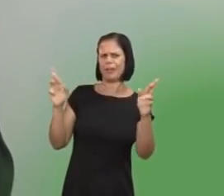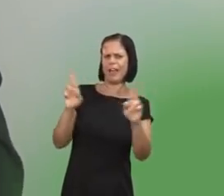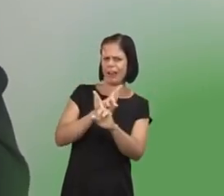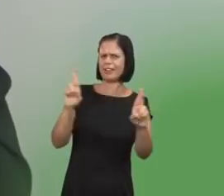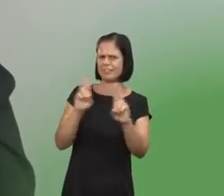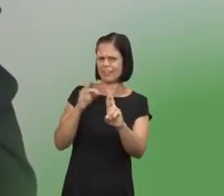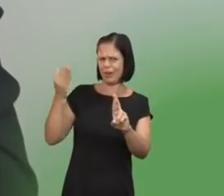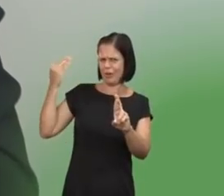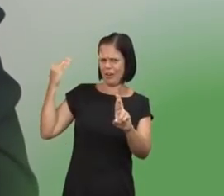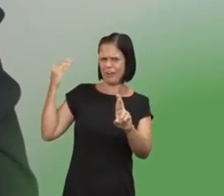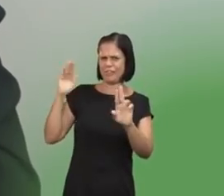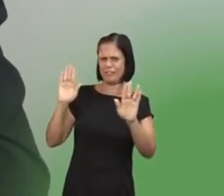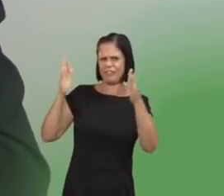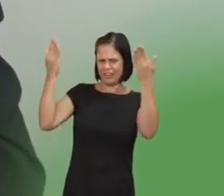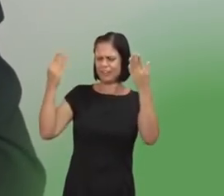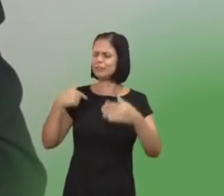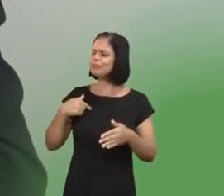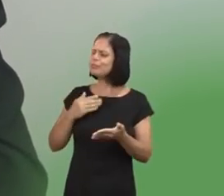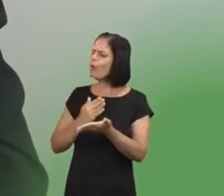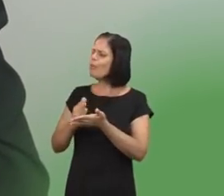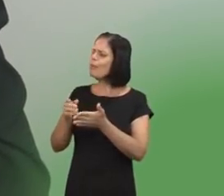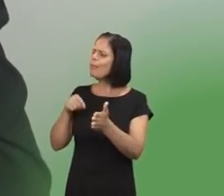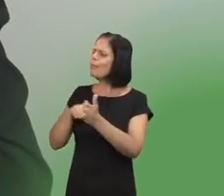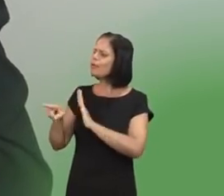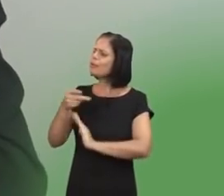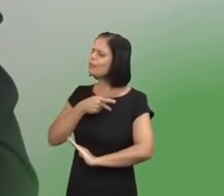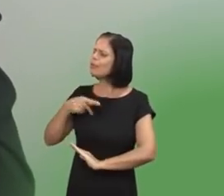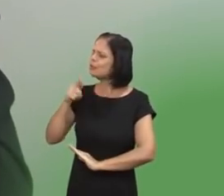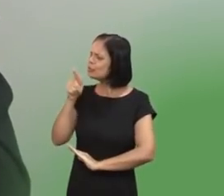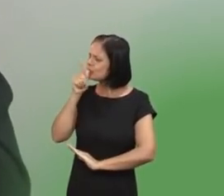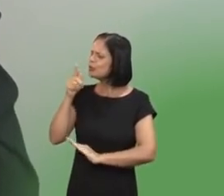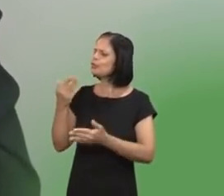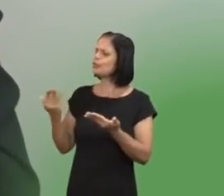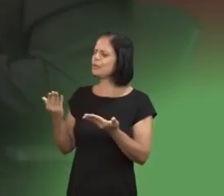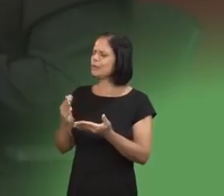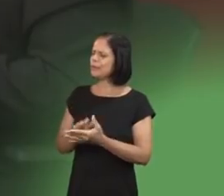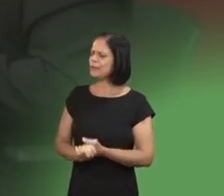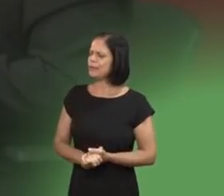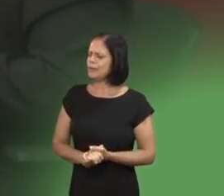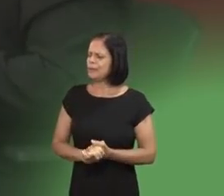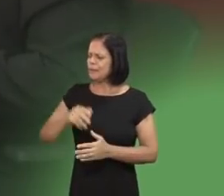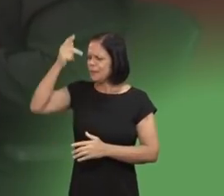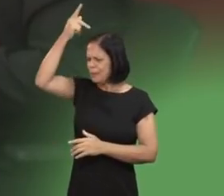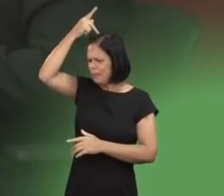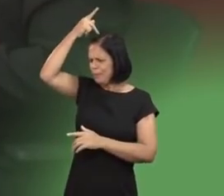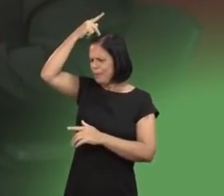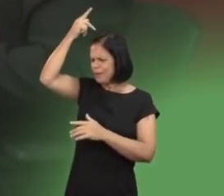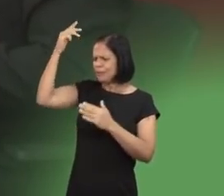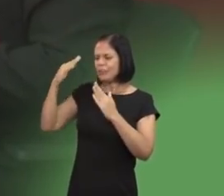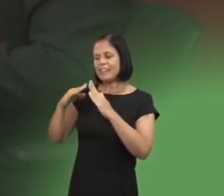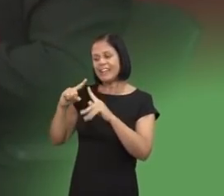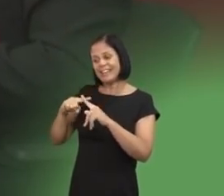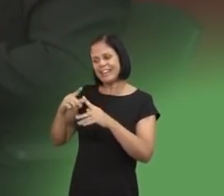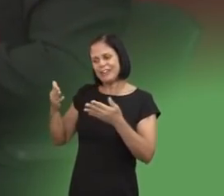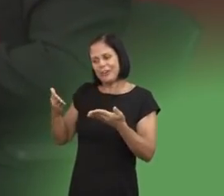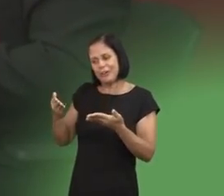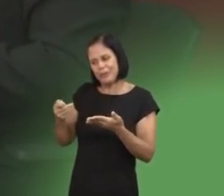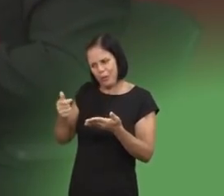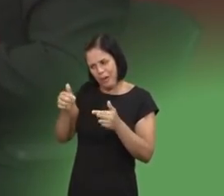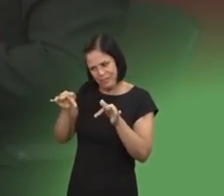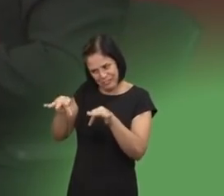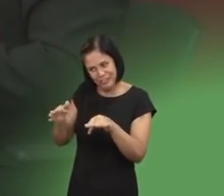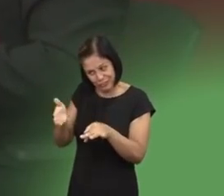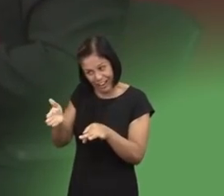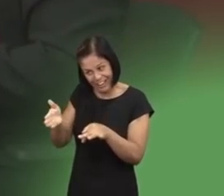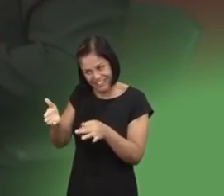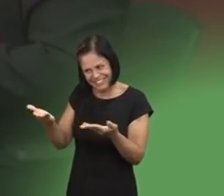eu começo perguntando ao pastor Gilson o seguinte: pastor, o Pentecostes da igreja está chegando ao